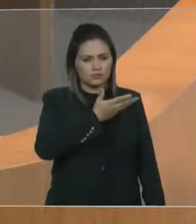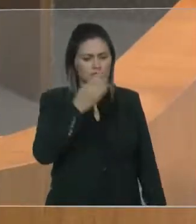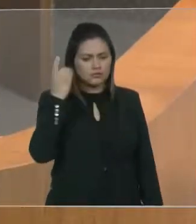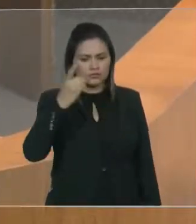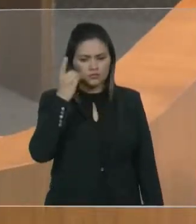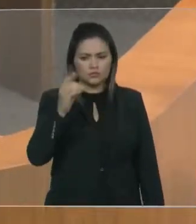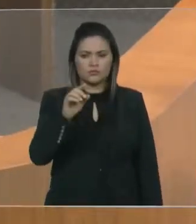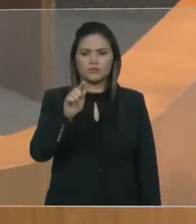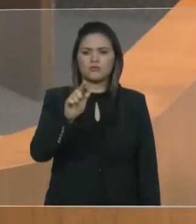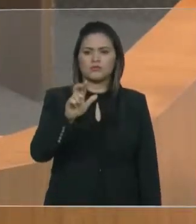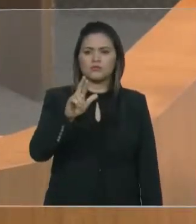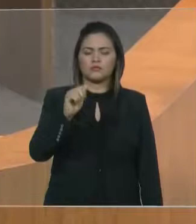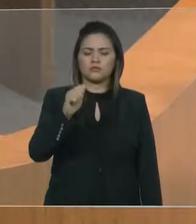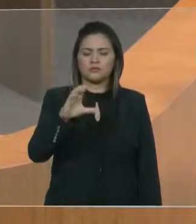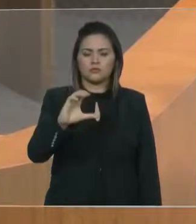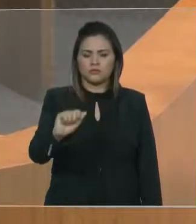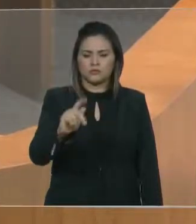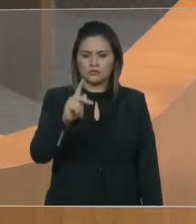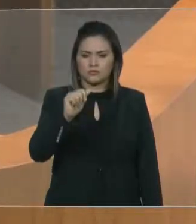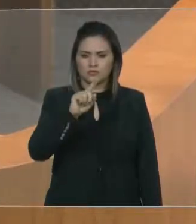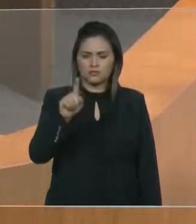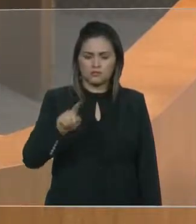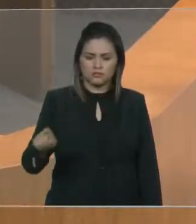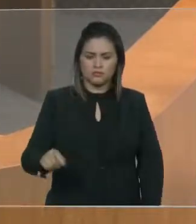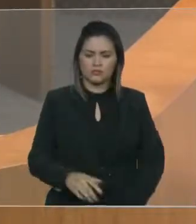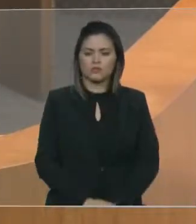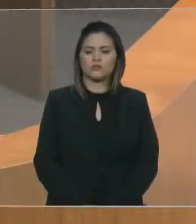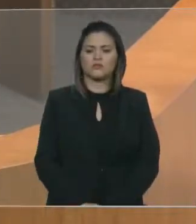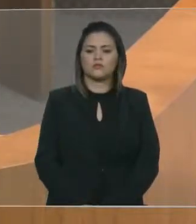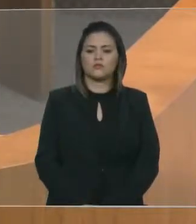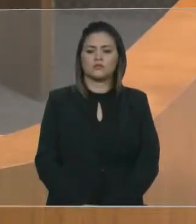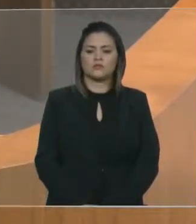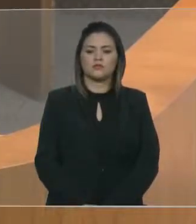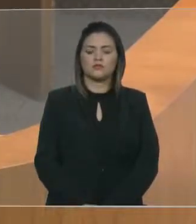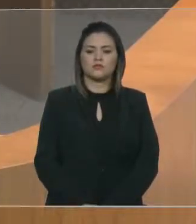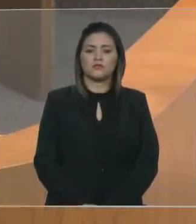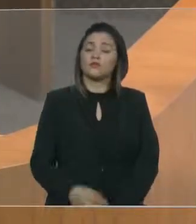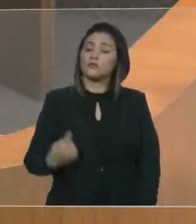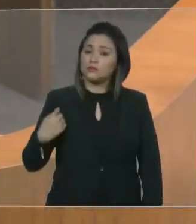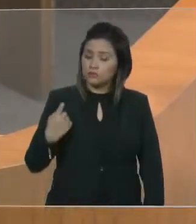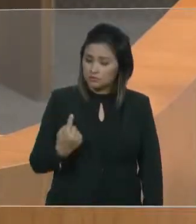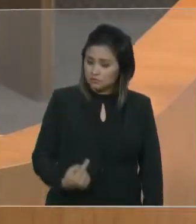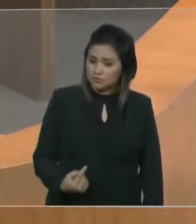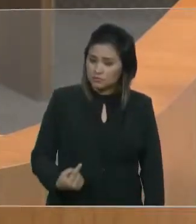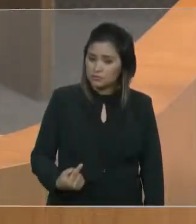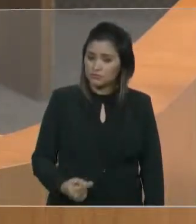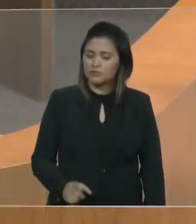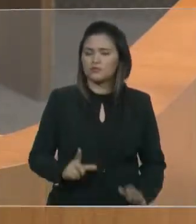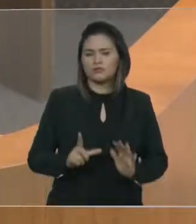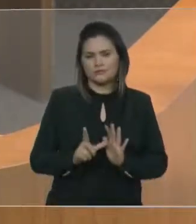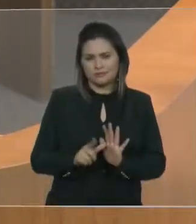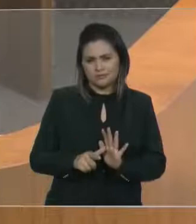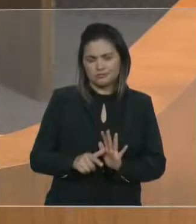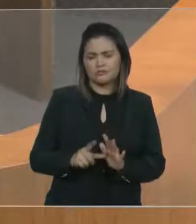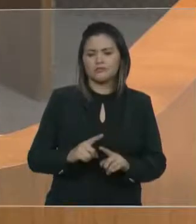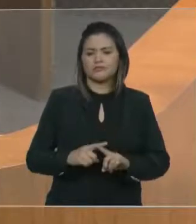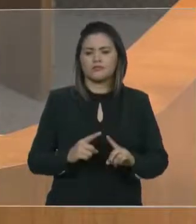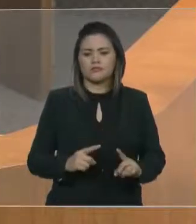Graça, paz. Eu vim aqui, ainda que tardiamente, mas